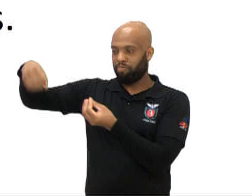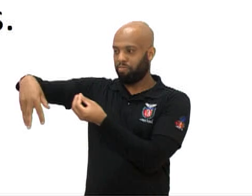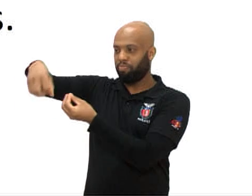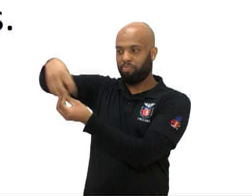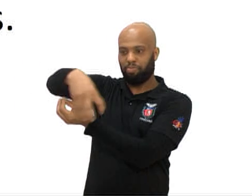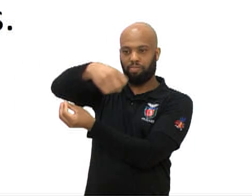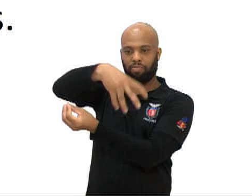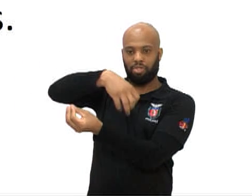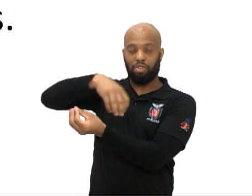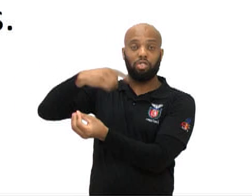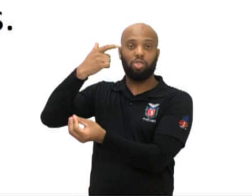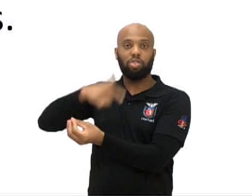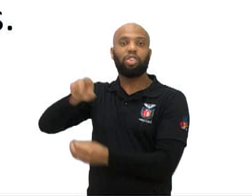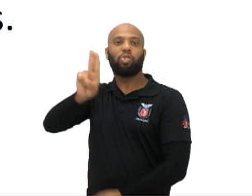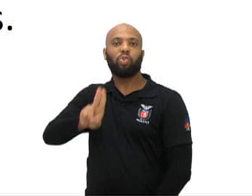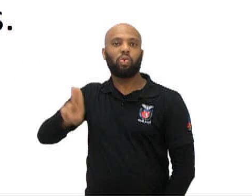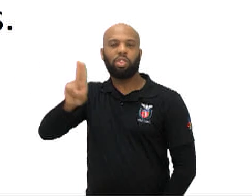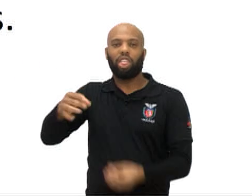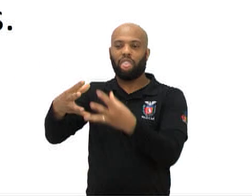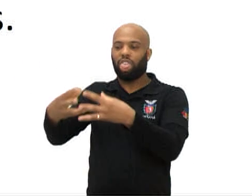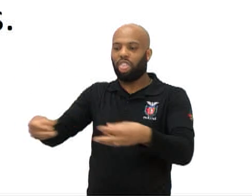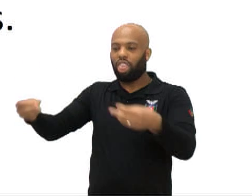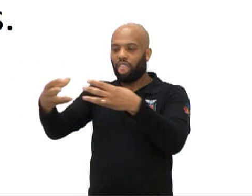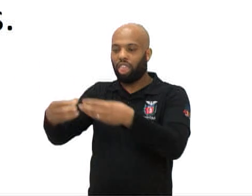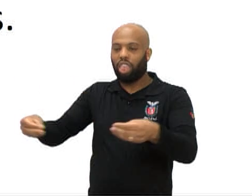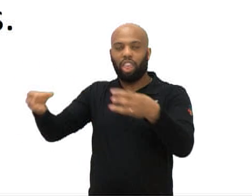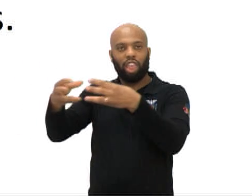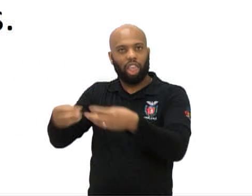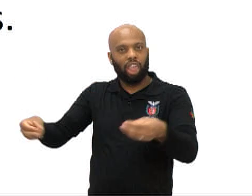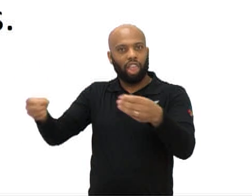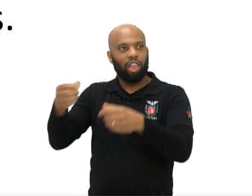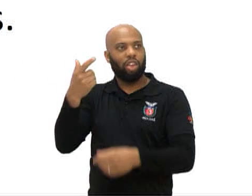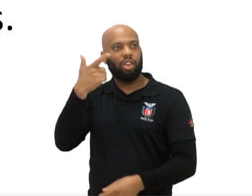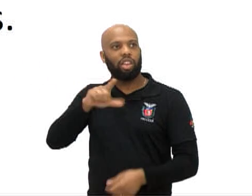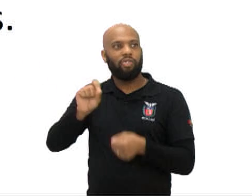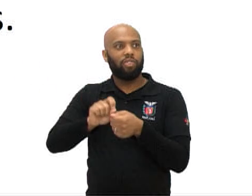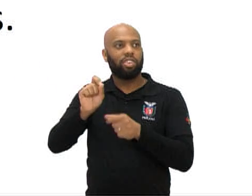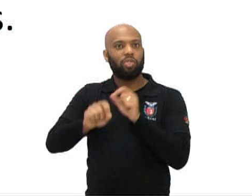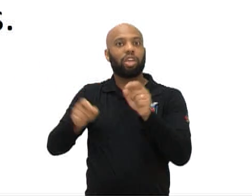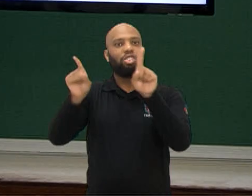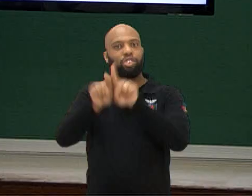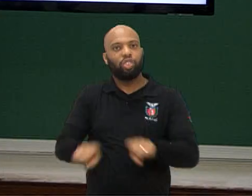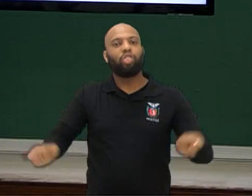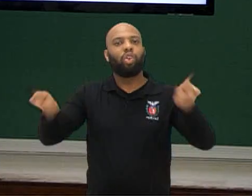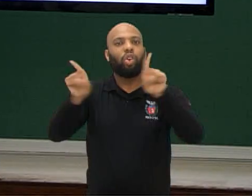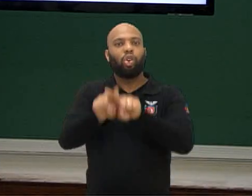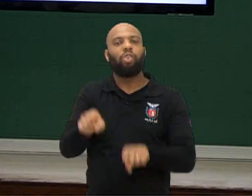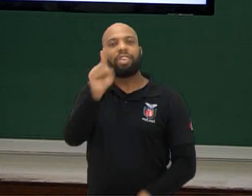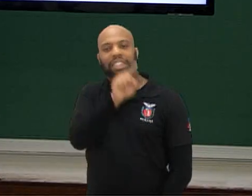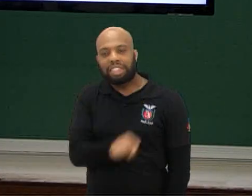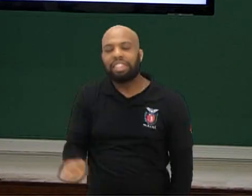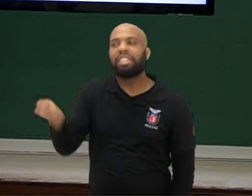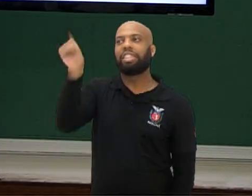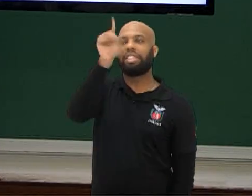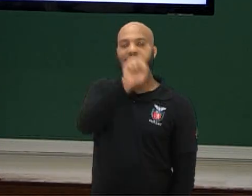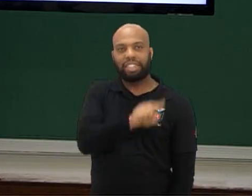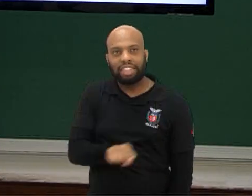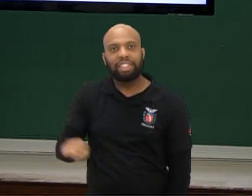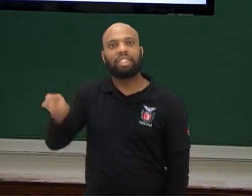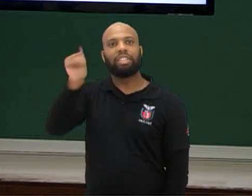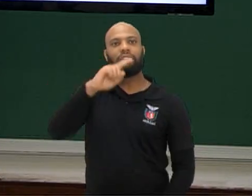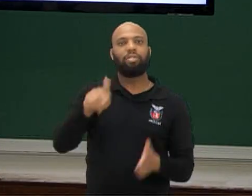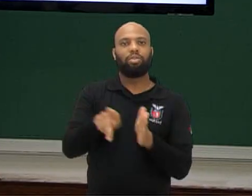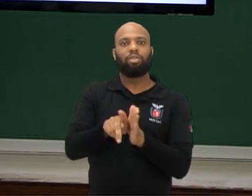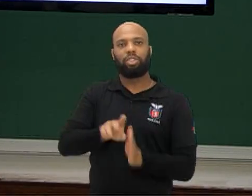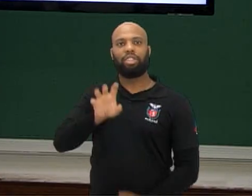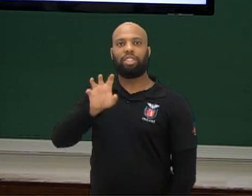toda essa reciclagem, repetição desse ciclo, por isso reciclagem dessa